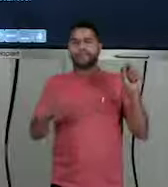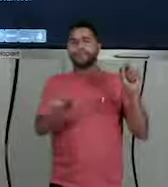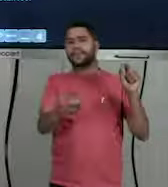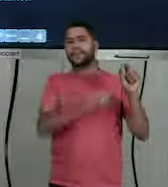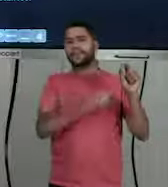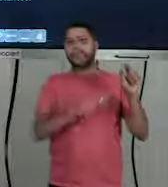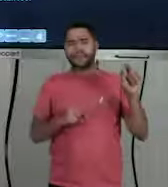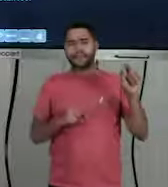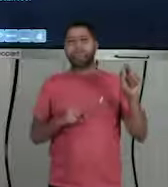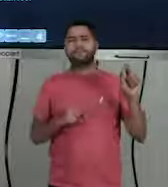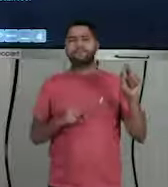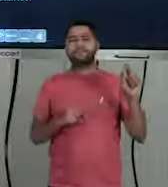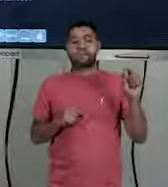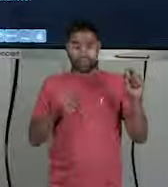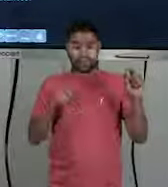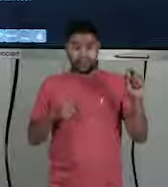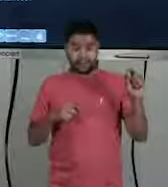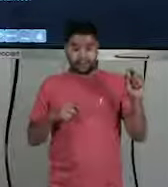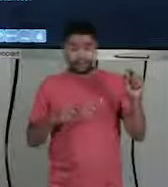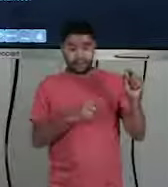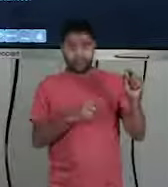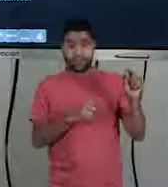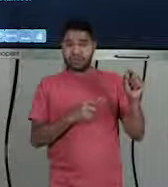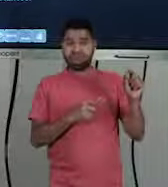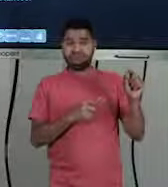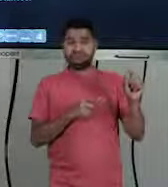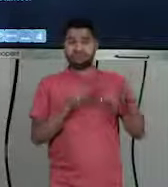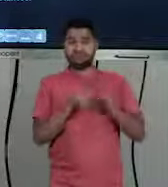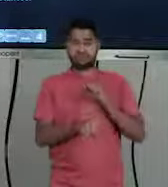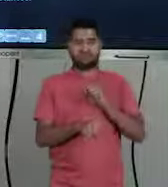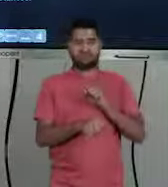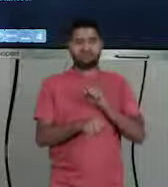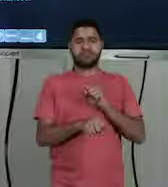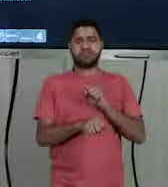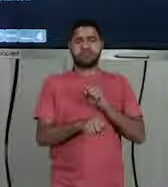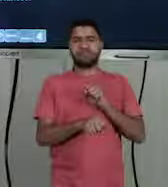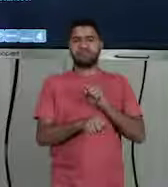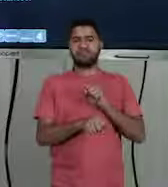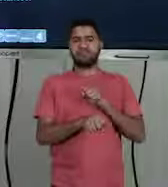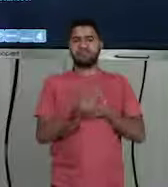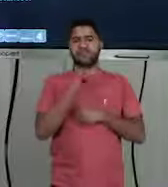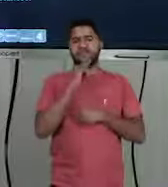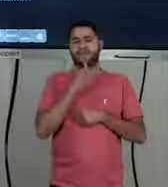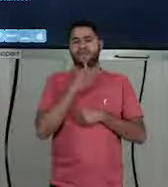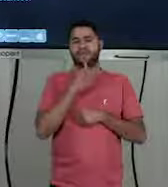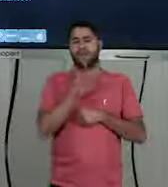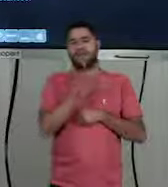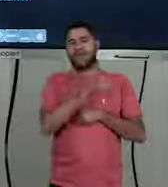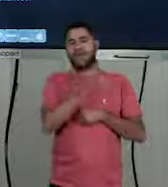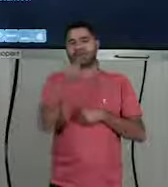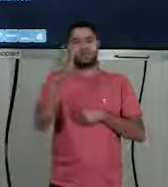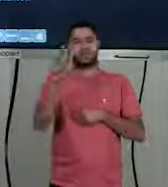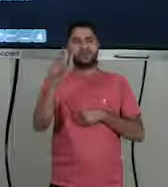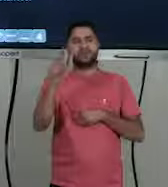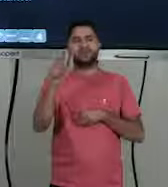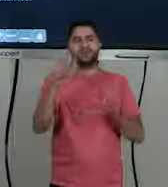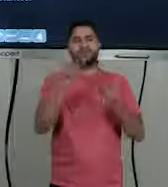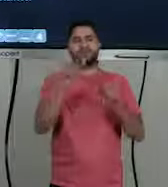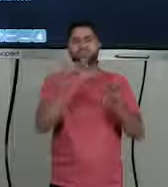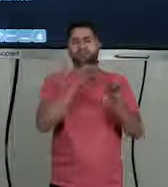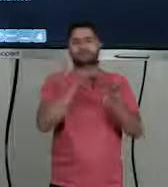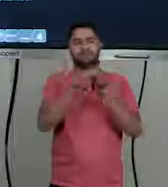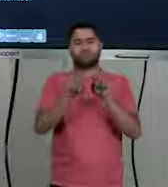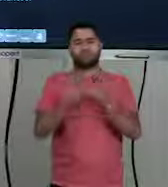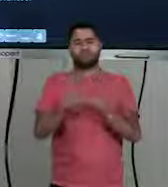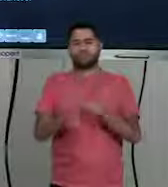passar primeiro por aquela lâmpada. Se ela queimou, ela não, infelizmente, as próximas lâmpadas não